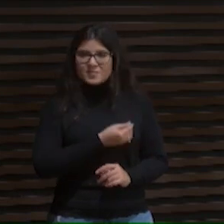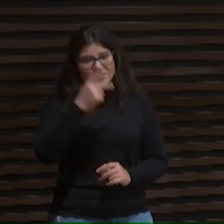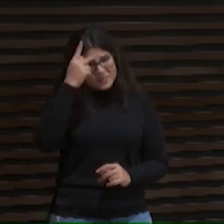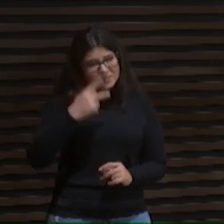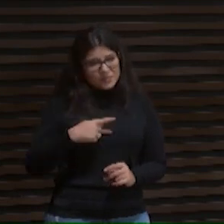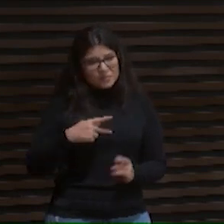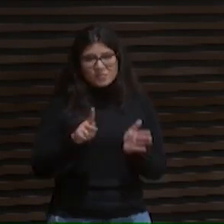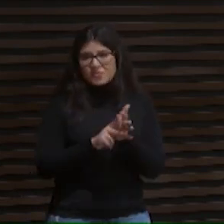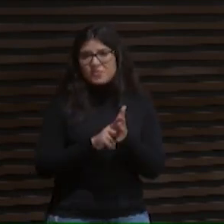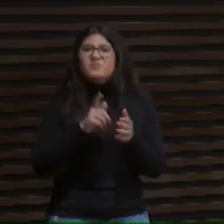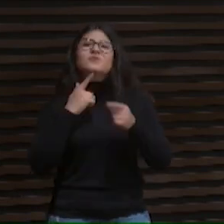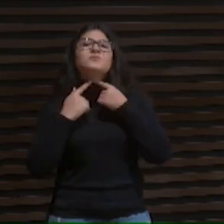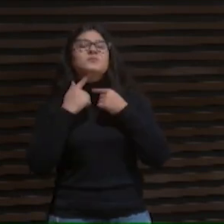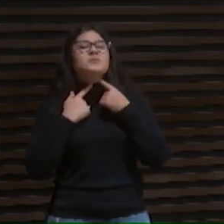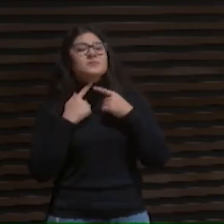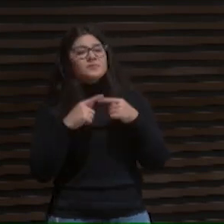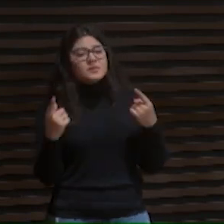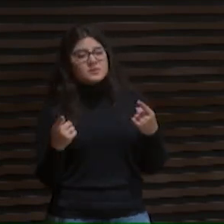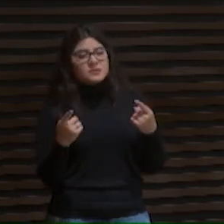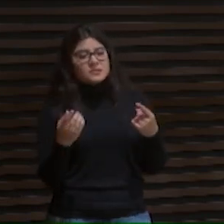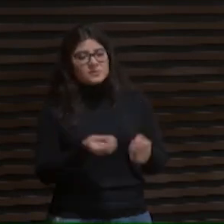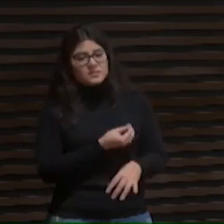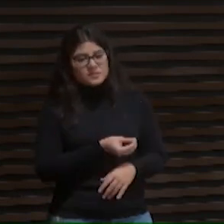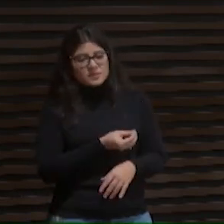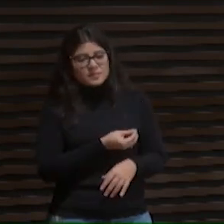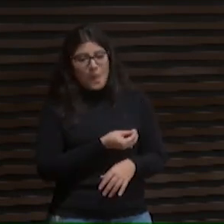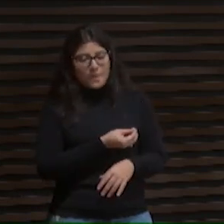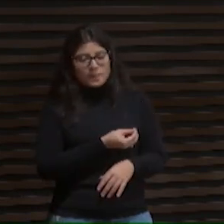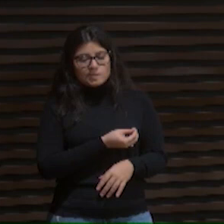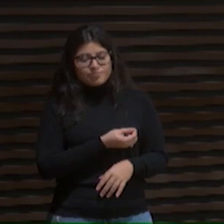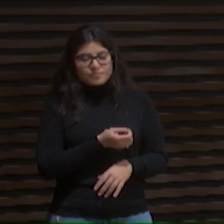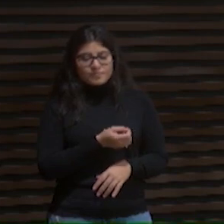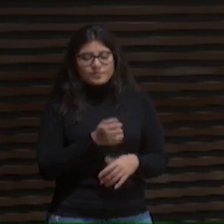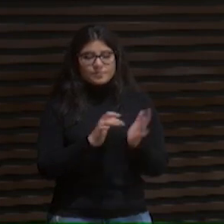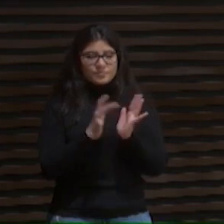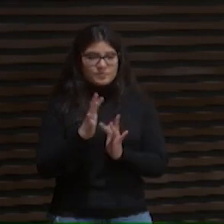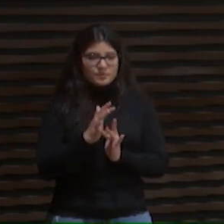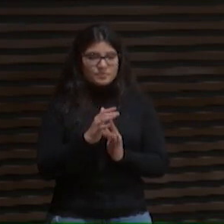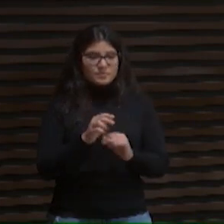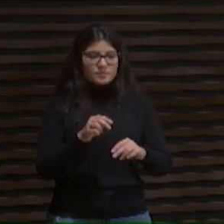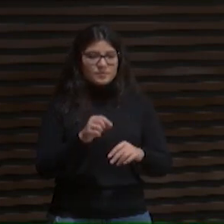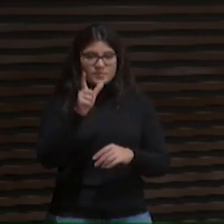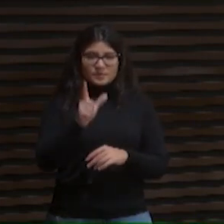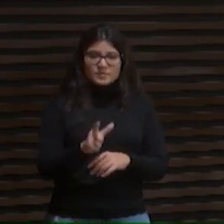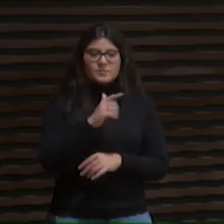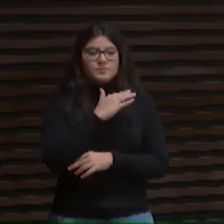próprios interesses, mas vivam para aquele por quem ele morreu.